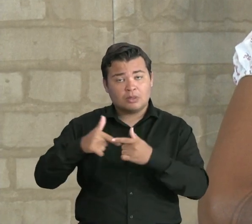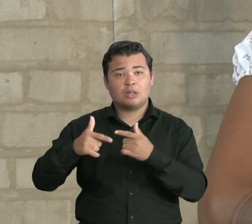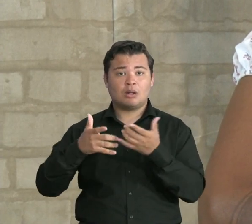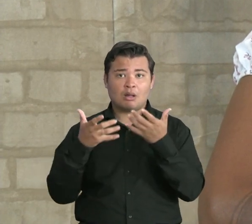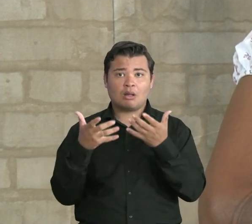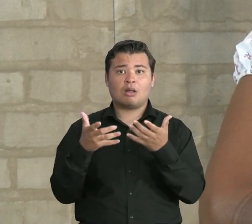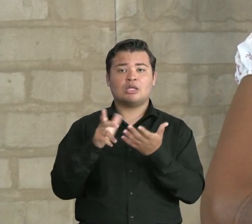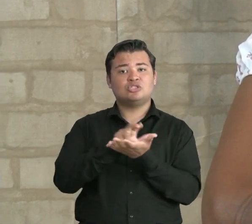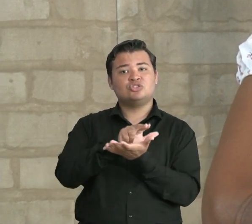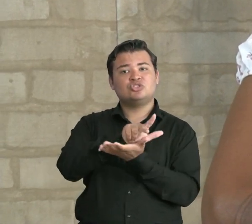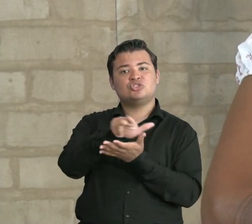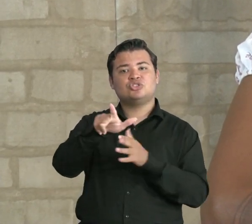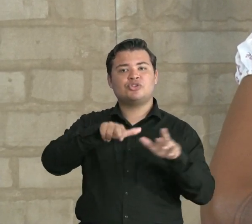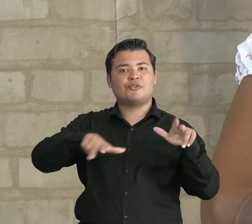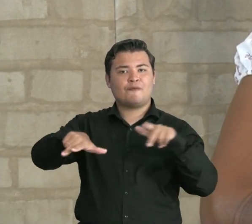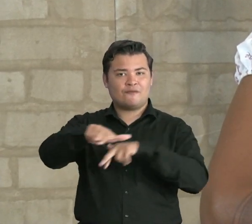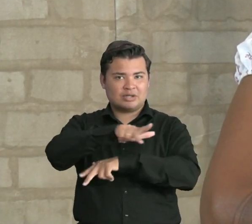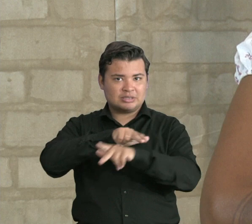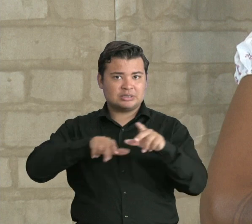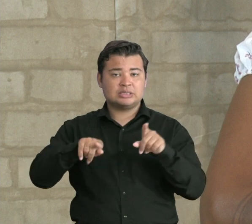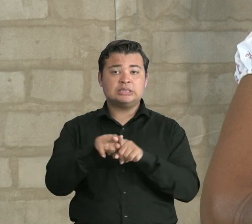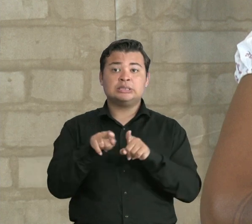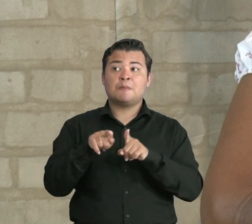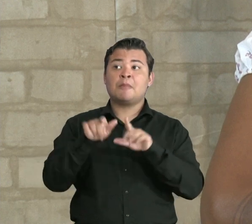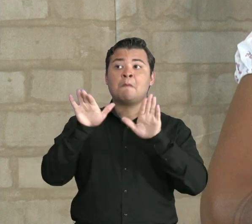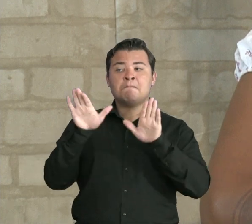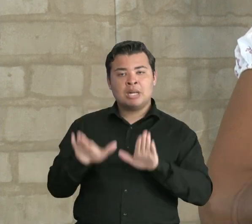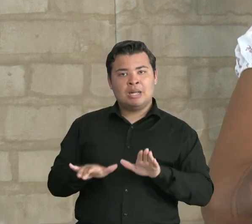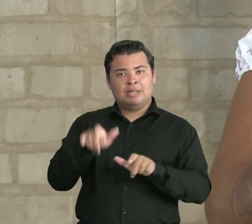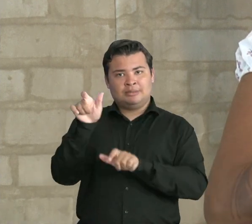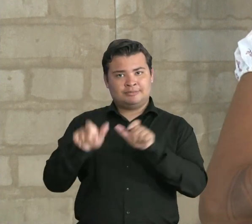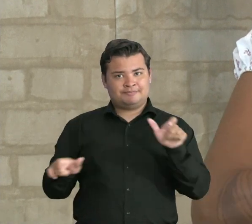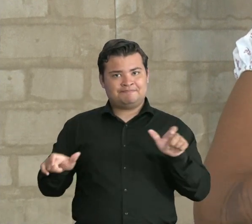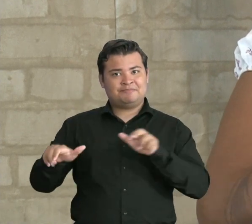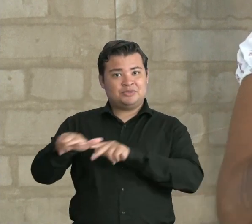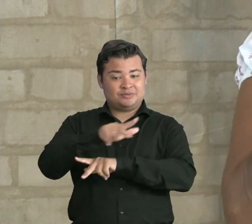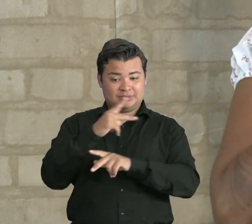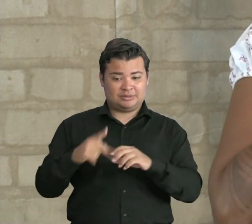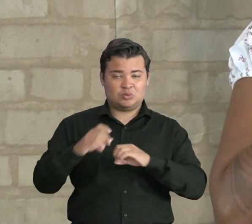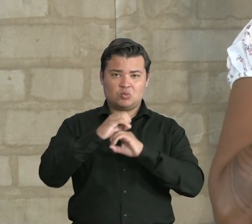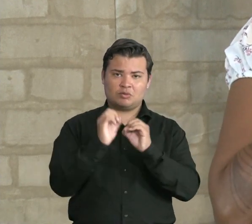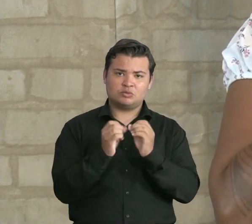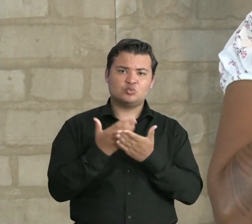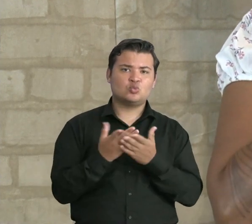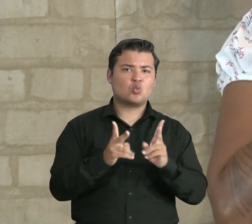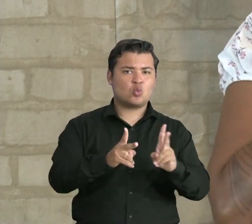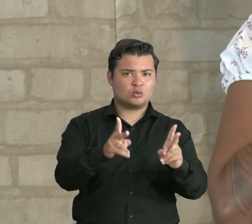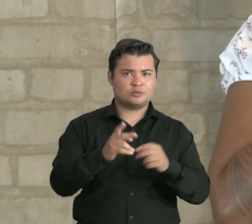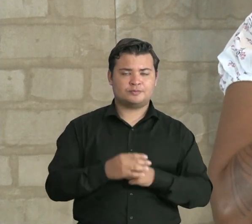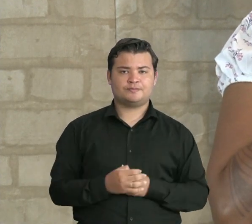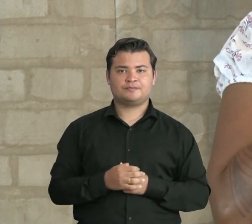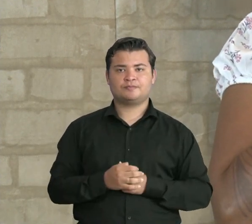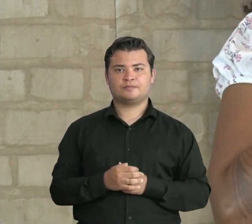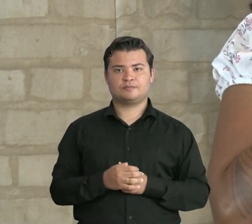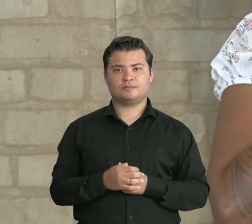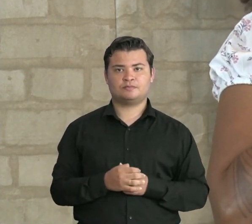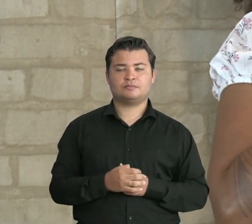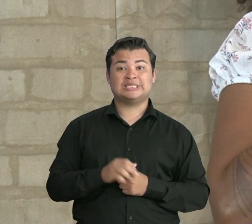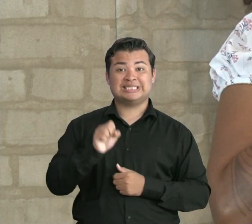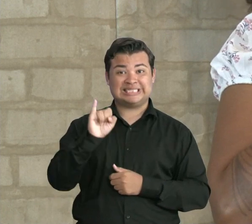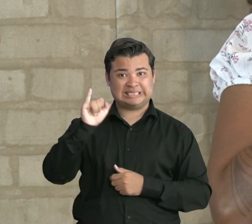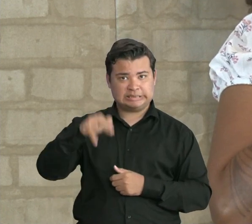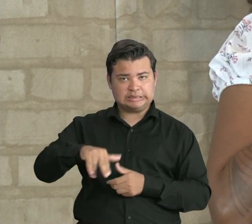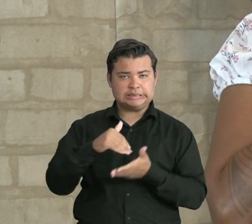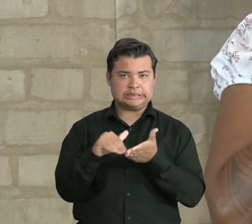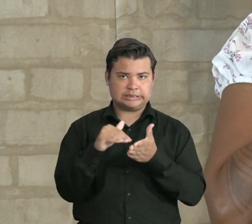para auxiliar a permanência desses corpos diversos aqui na UFG. A Secretaria de Inclusão é